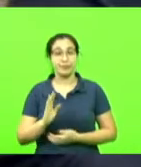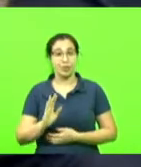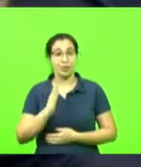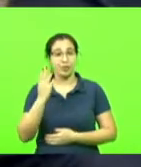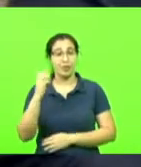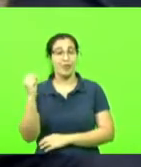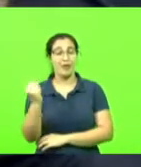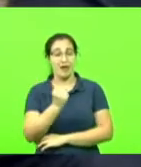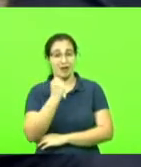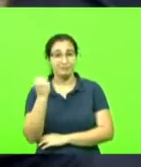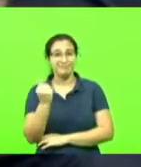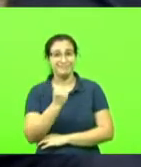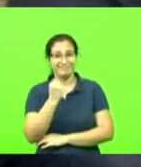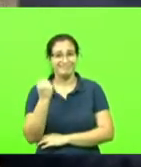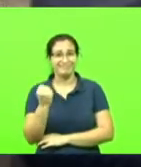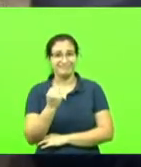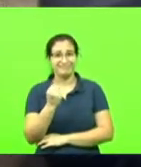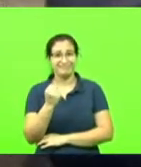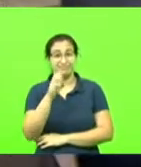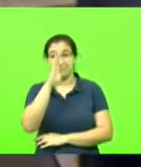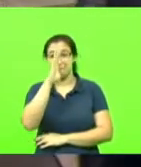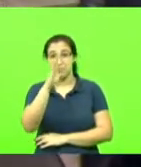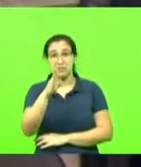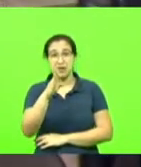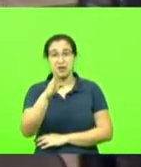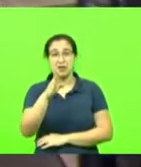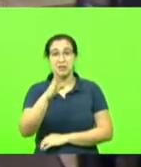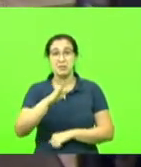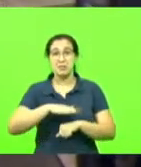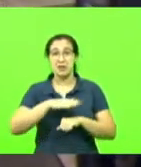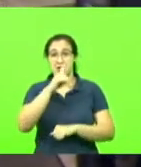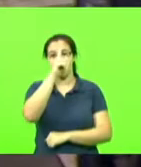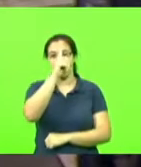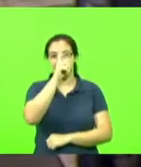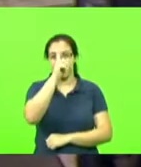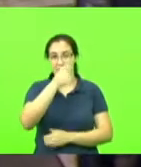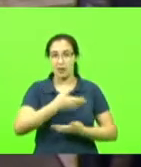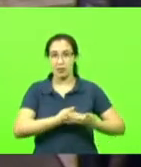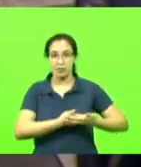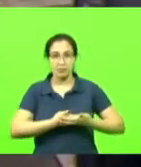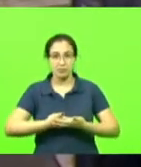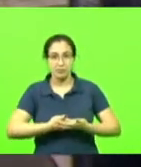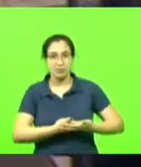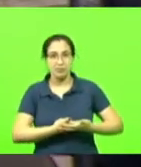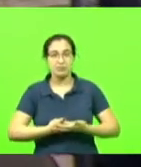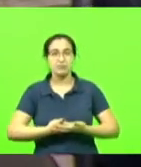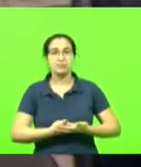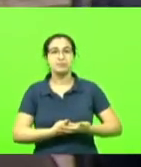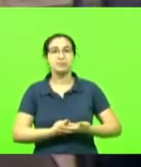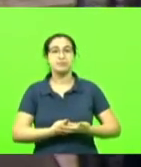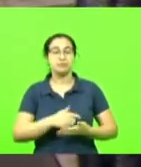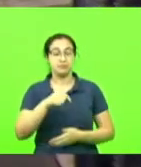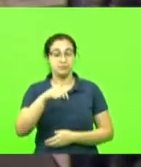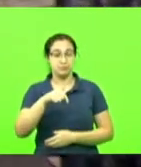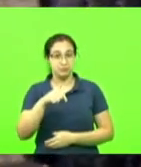sobre uma das principais maternidades no Estado. Infelizmente, nós temos recebido alguns